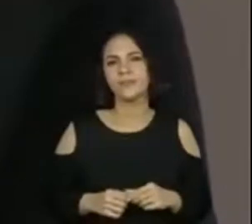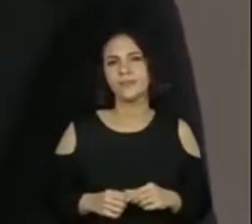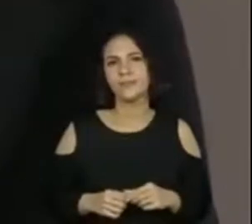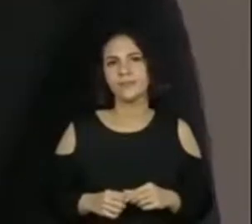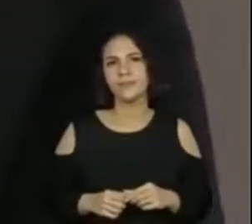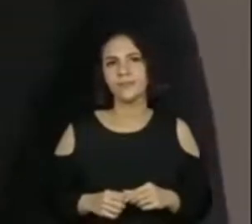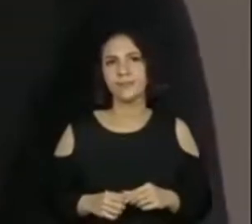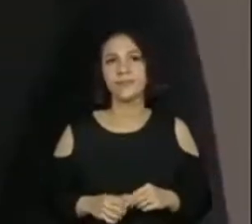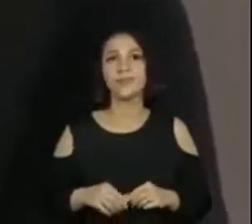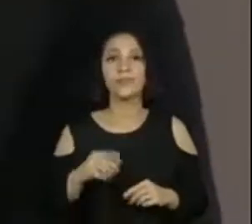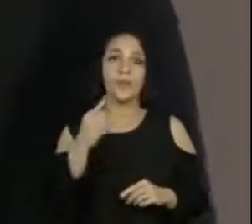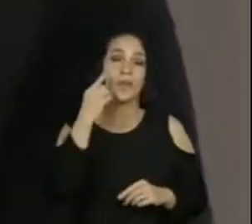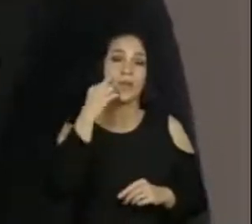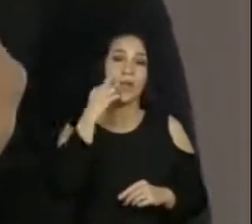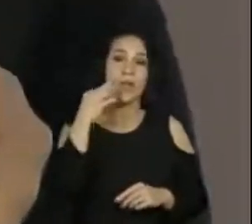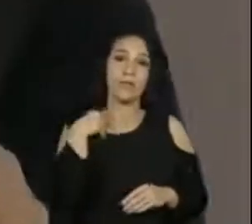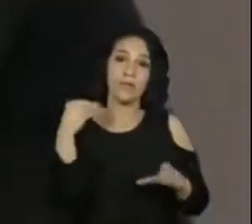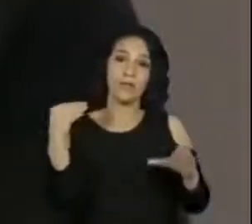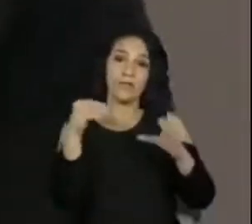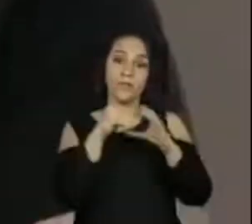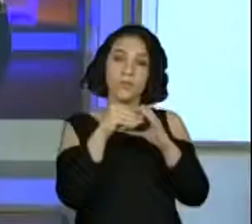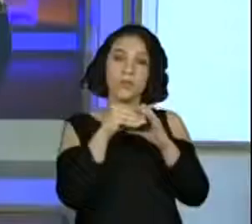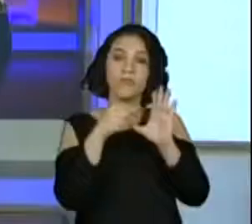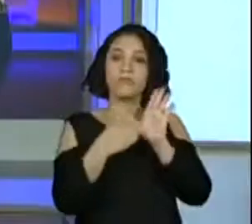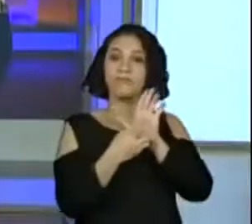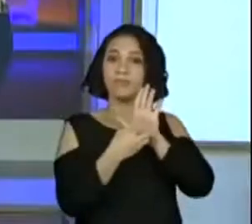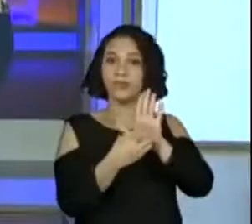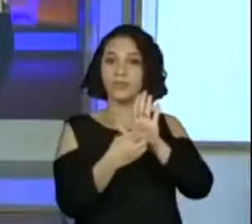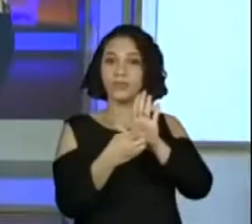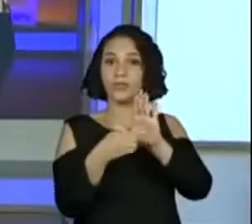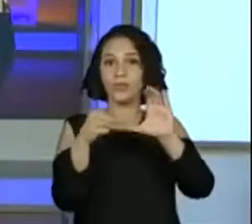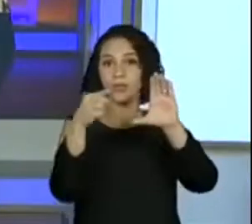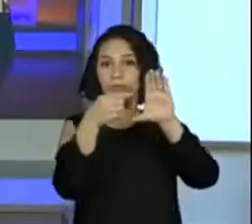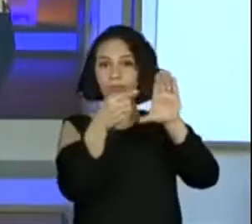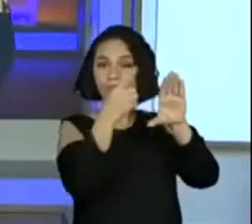E aí eu vou colocar no meu mostrador do relógio.